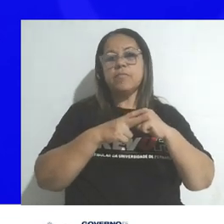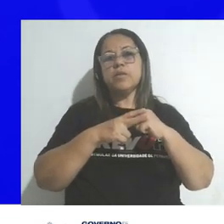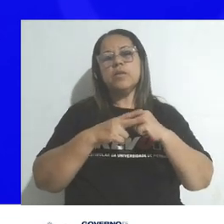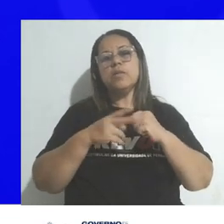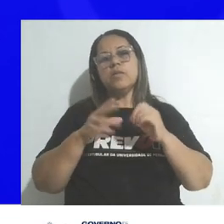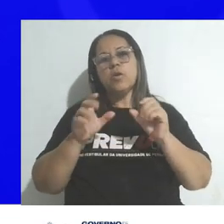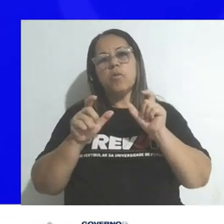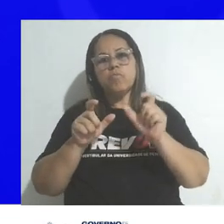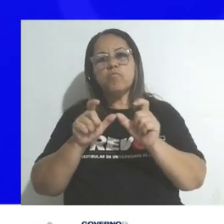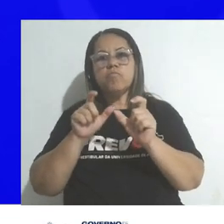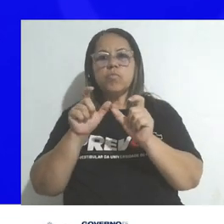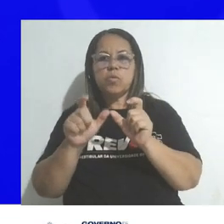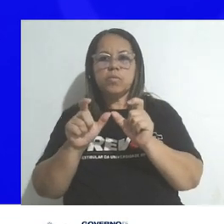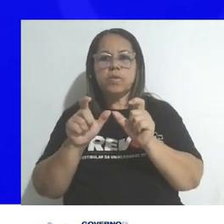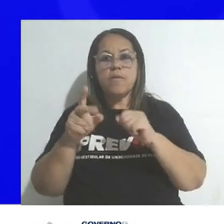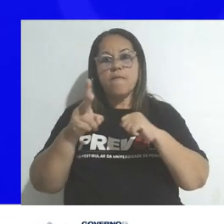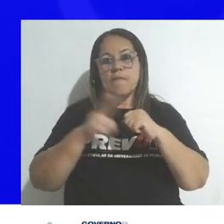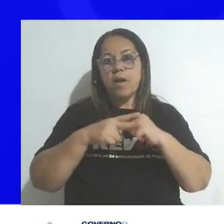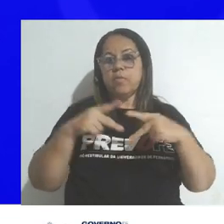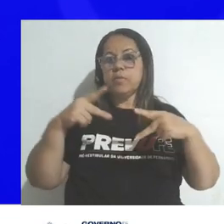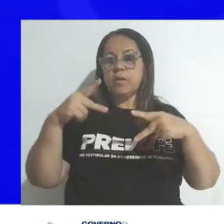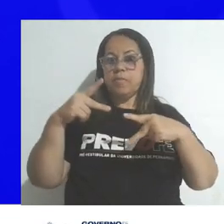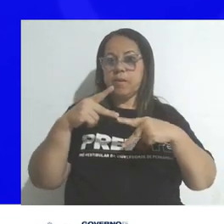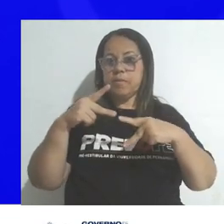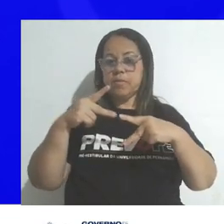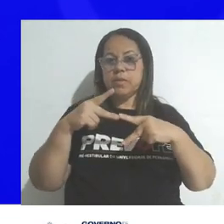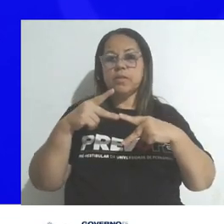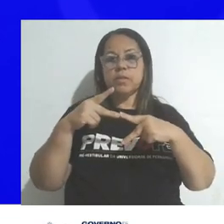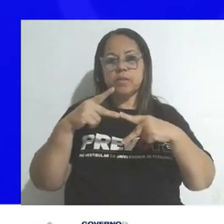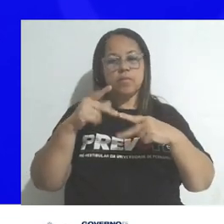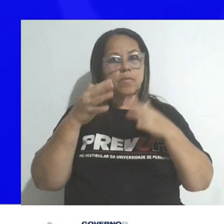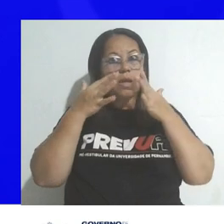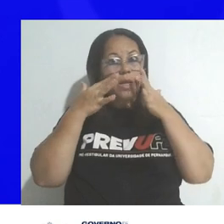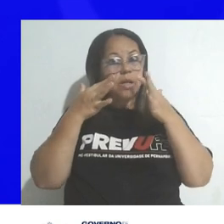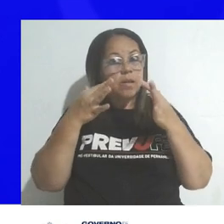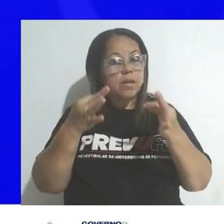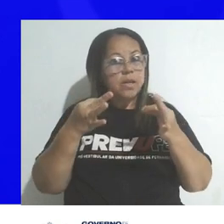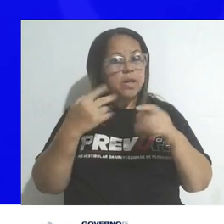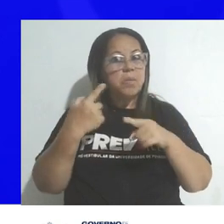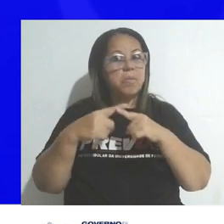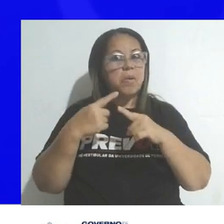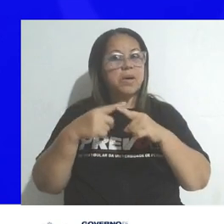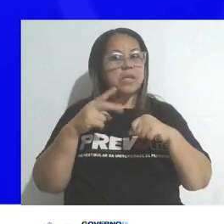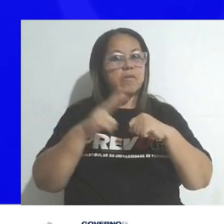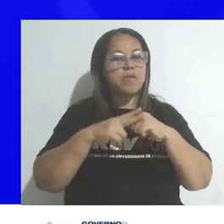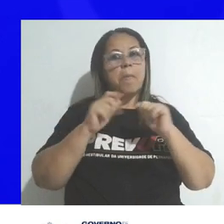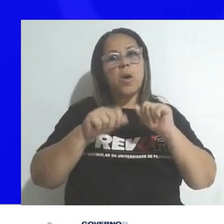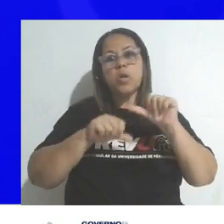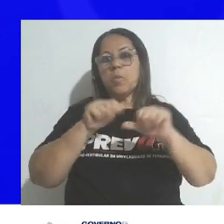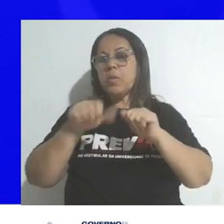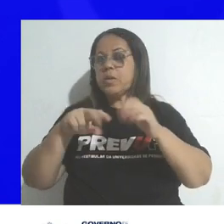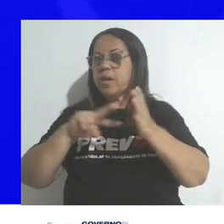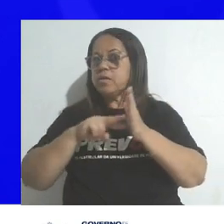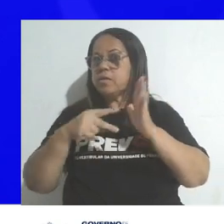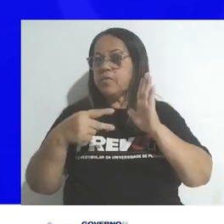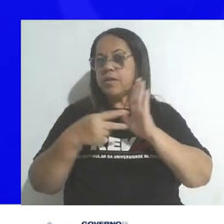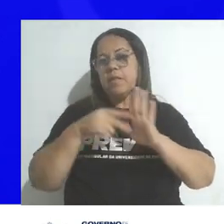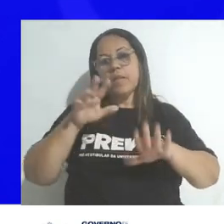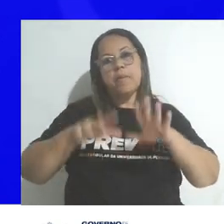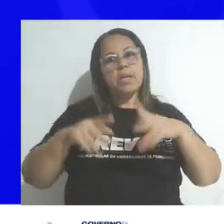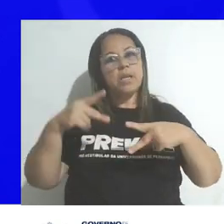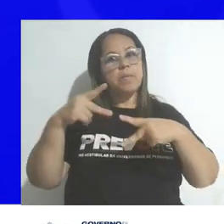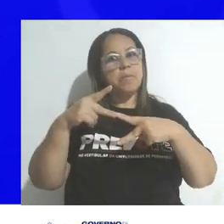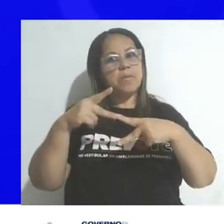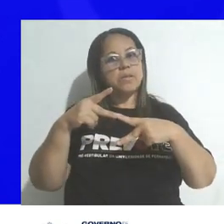são compostos justamente por verbos e preposições. E aí fiquem ligados porque esse verbo pode mudar o significado dependendo da preposição